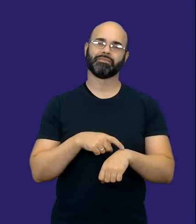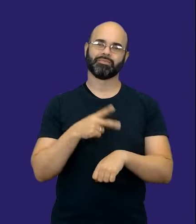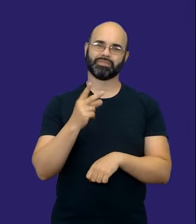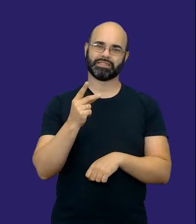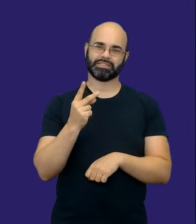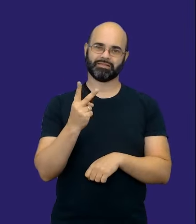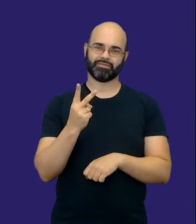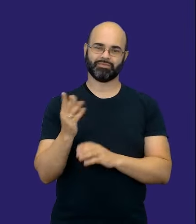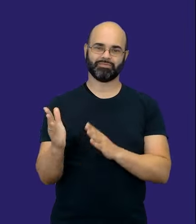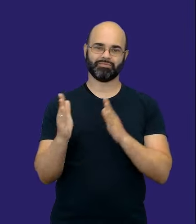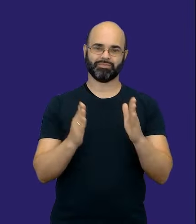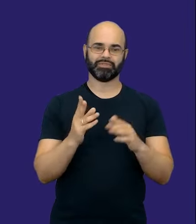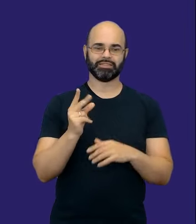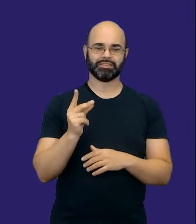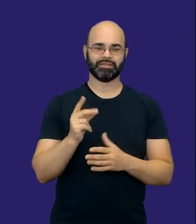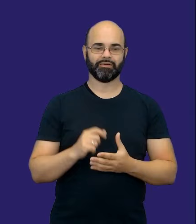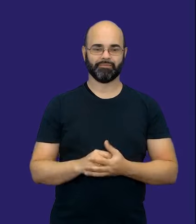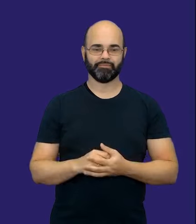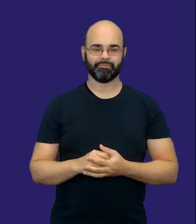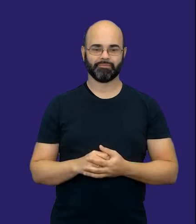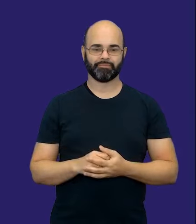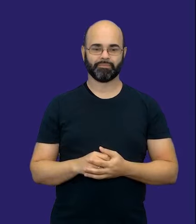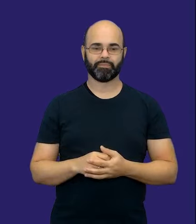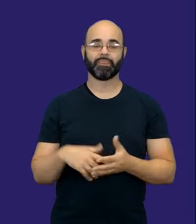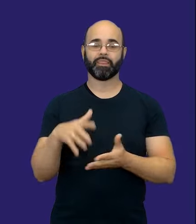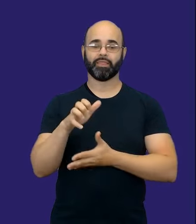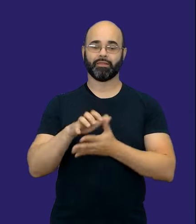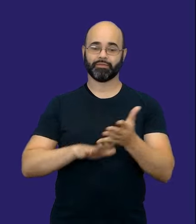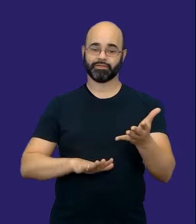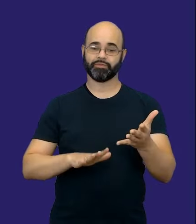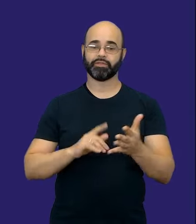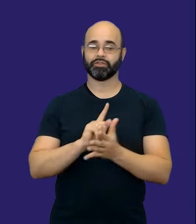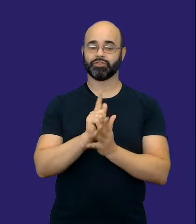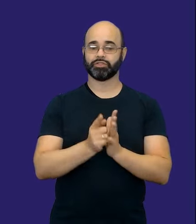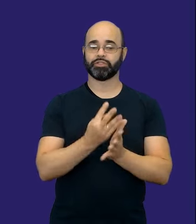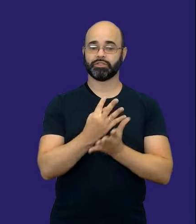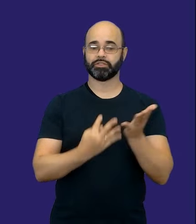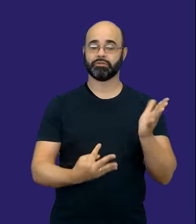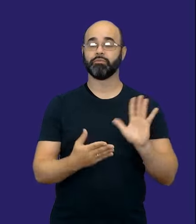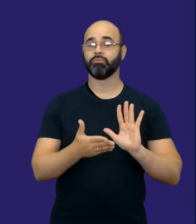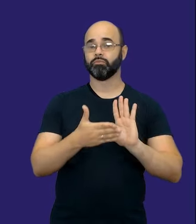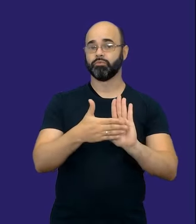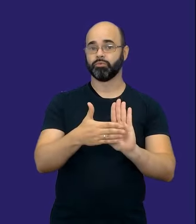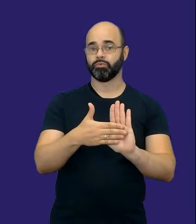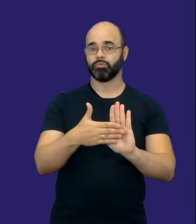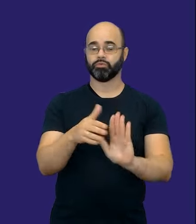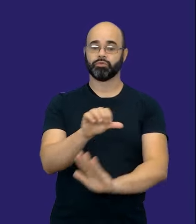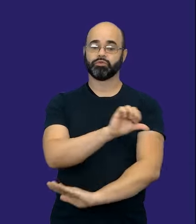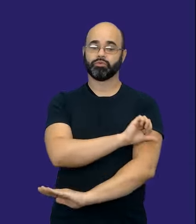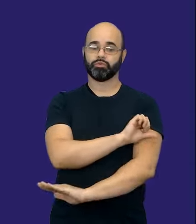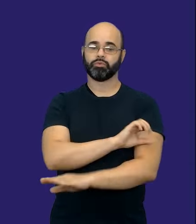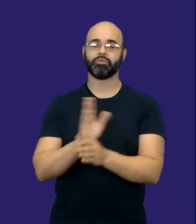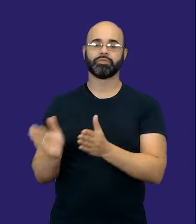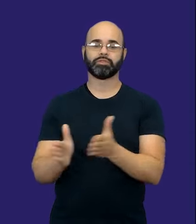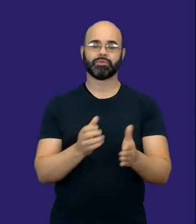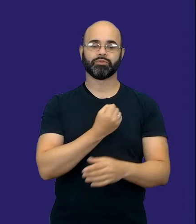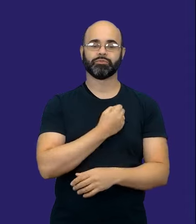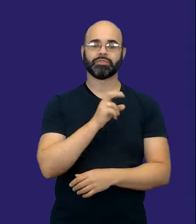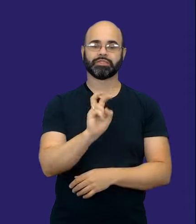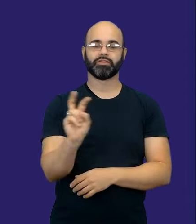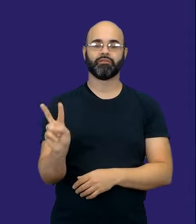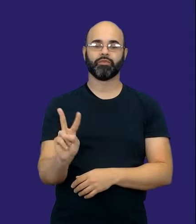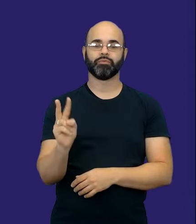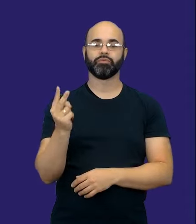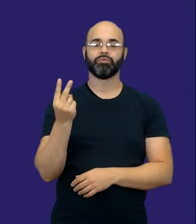analisando atividades relativas ao gênero textual proposto no nono ano, da sequência de atividades 5, volume